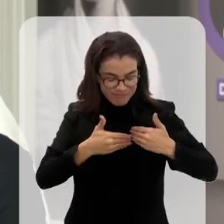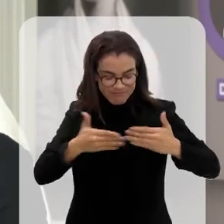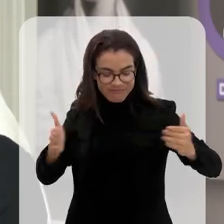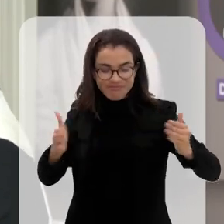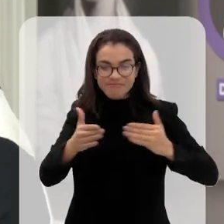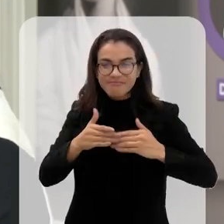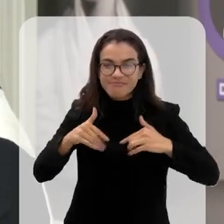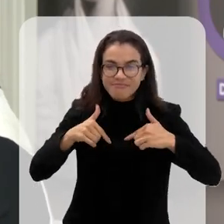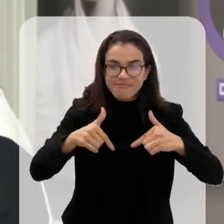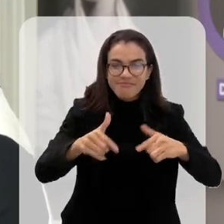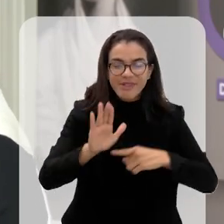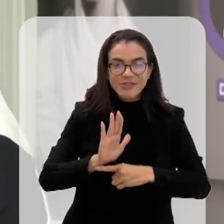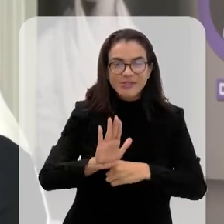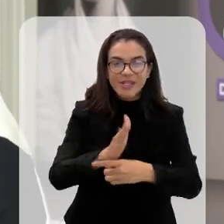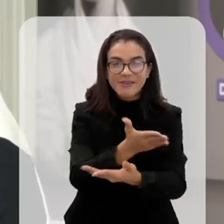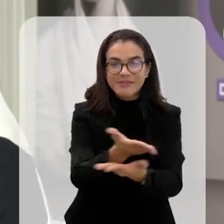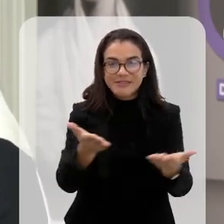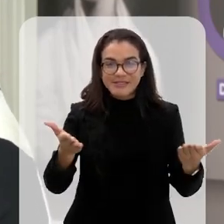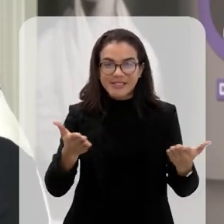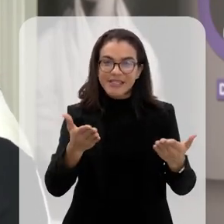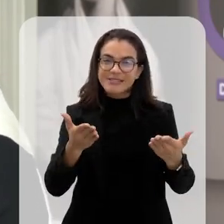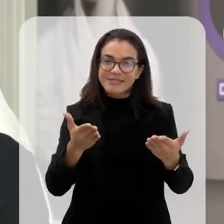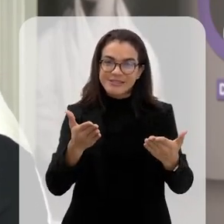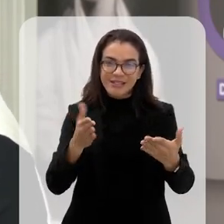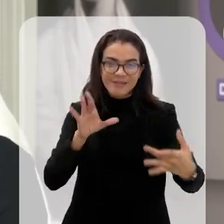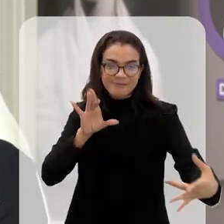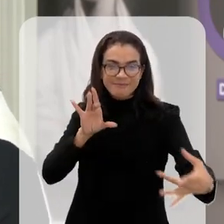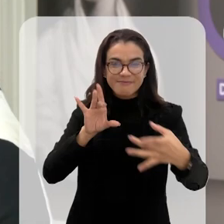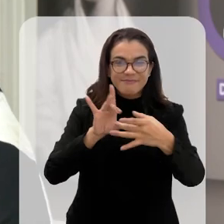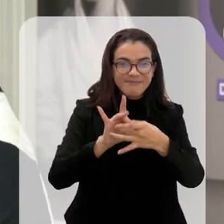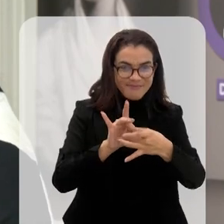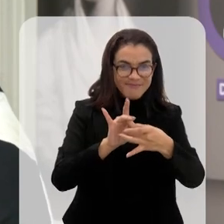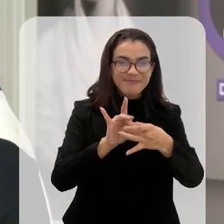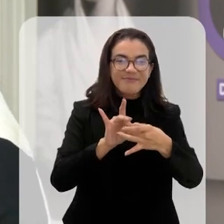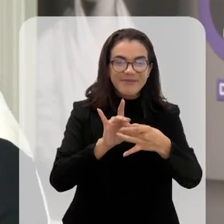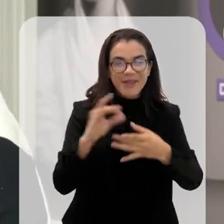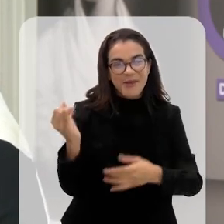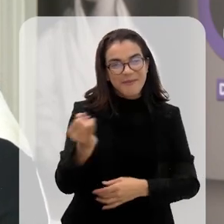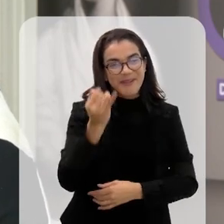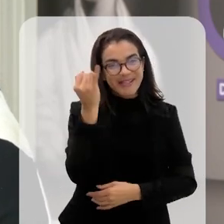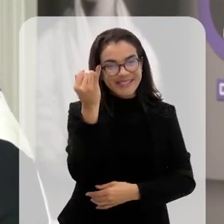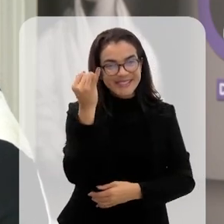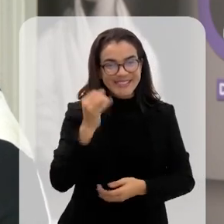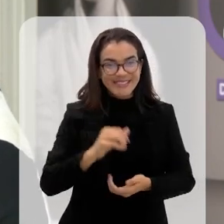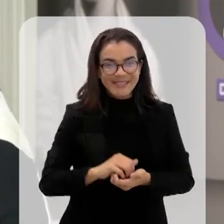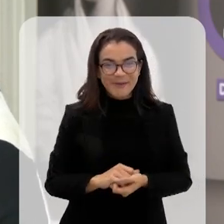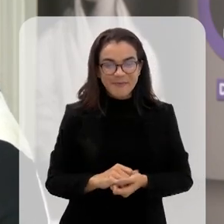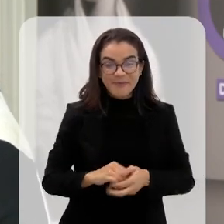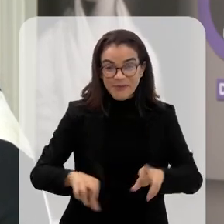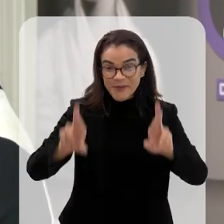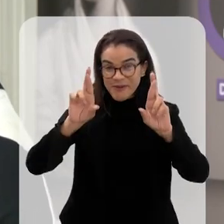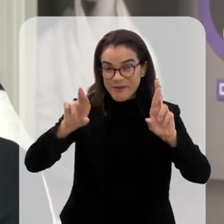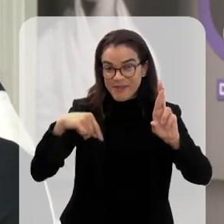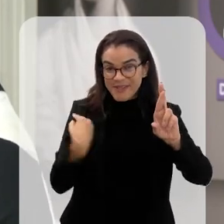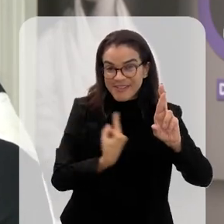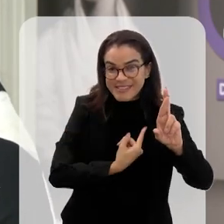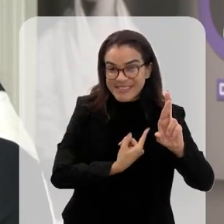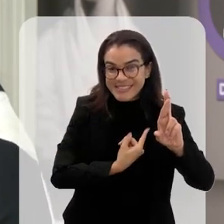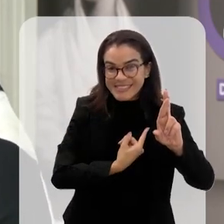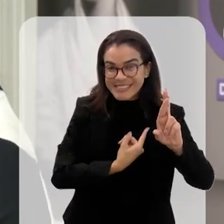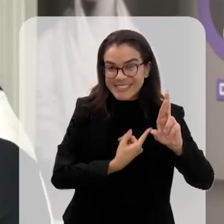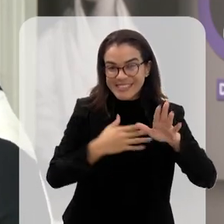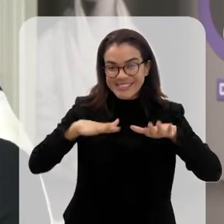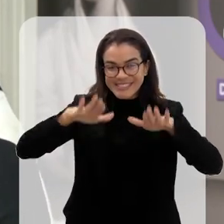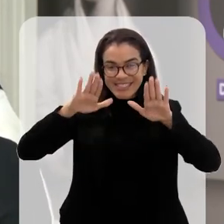abertos a receber vocês, a ajudar vocês a fazer essa ponte, que isso que é muito mais importante. E conte sempre